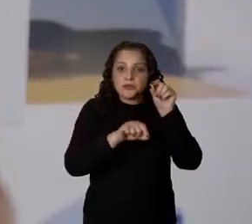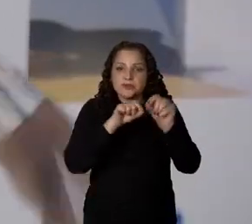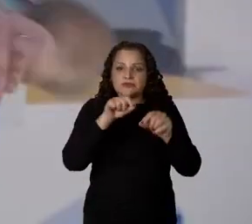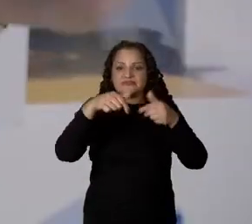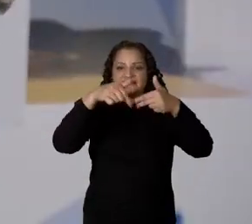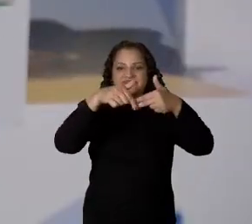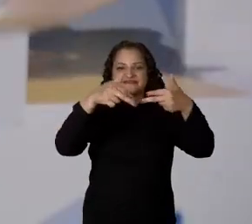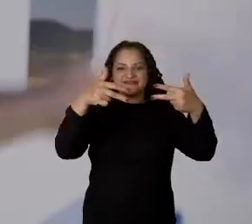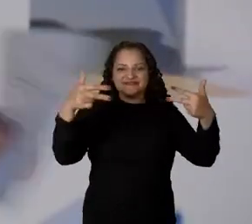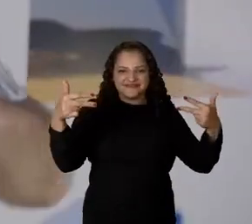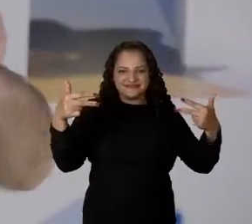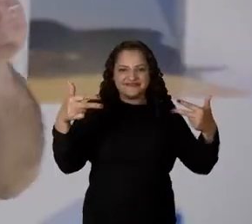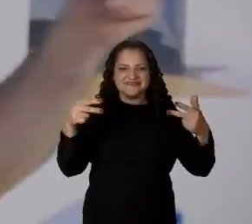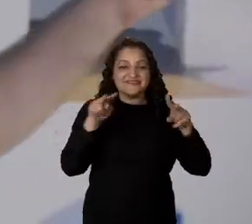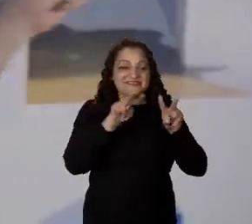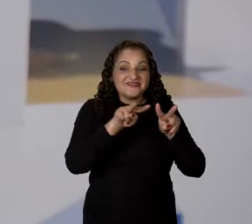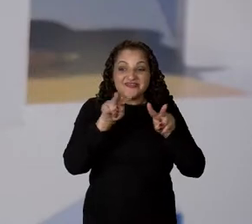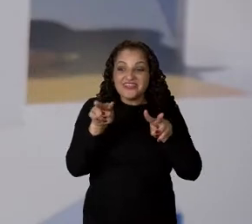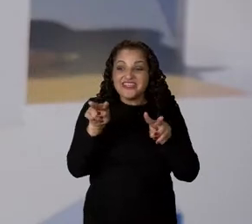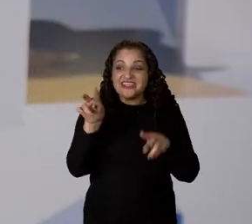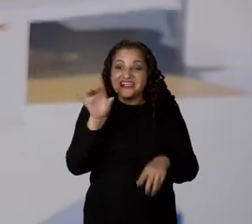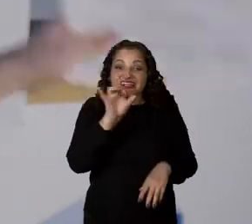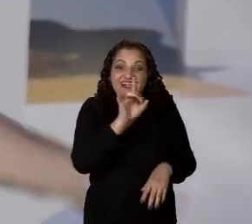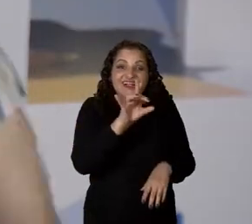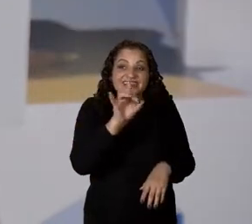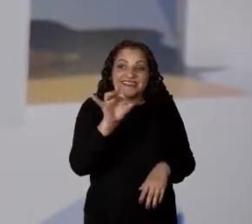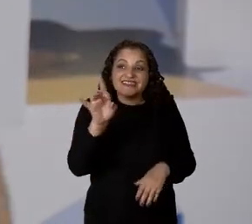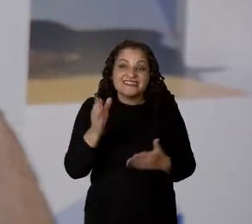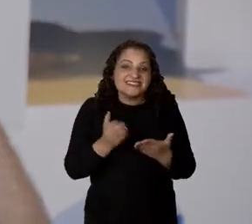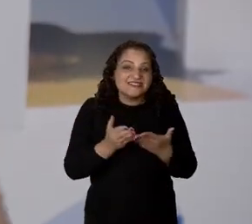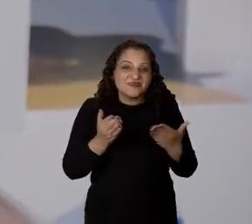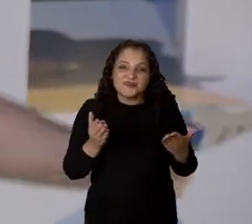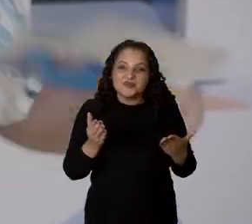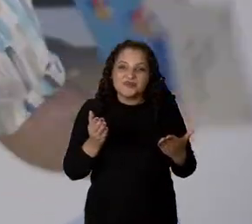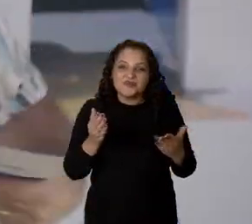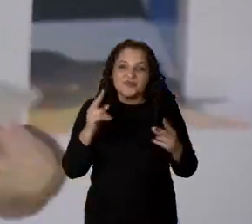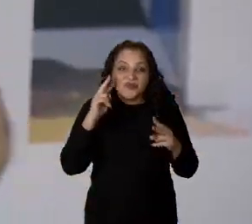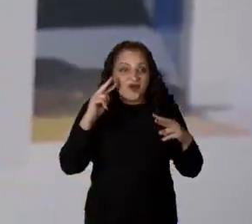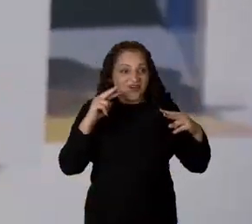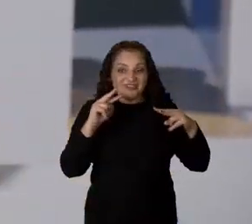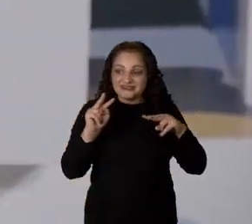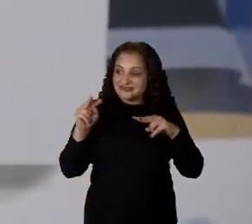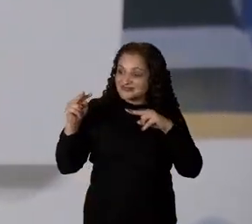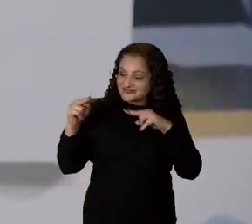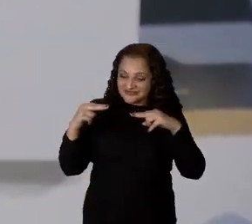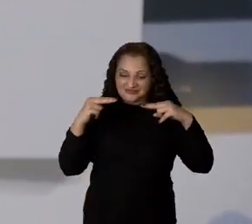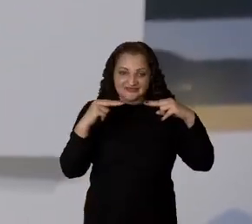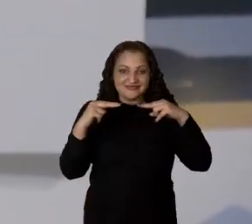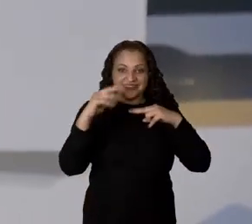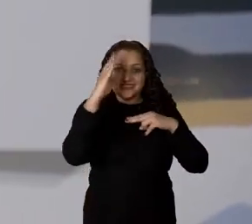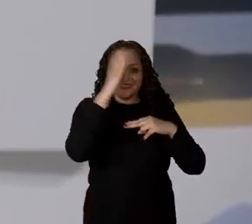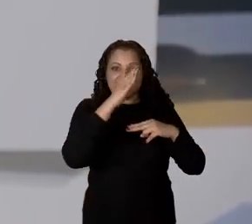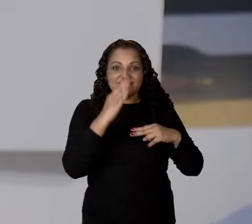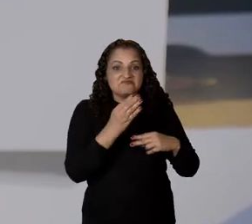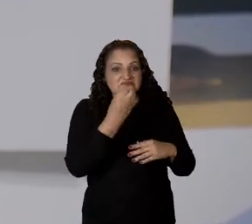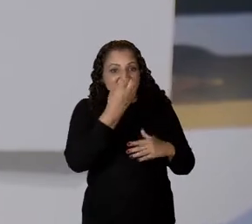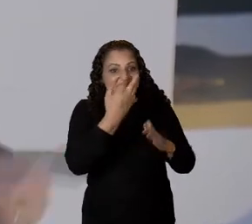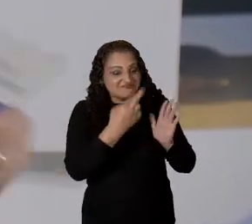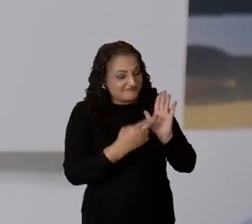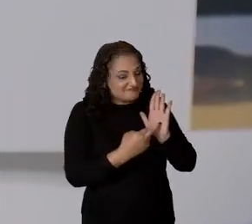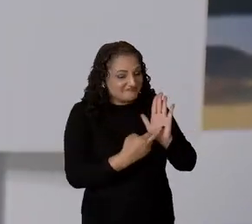diversa. Olha a cara de cada um dos colegas que estão ao lado de vocês. Olha como o Brasil está bem representado